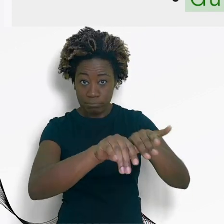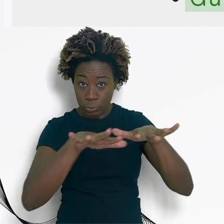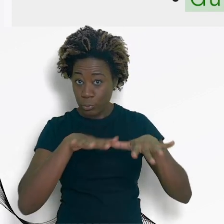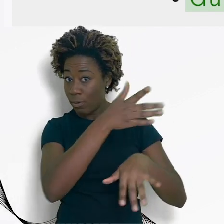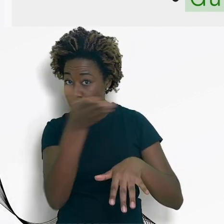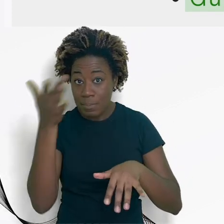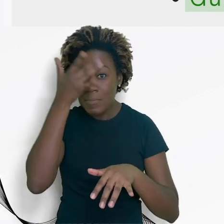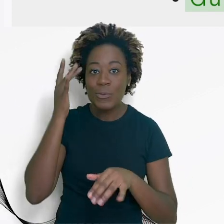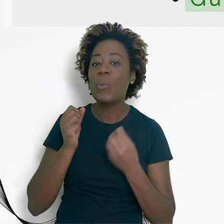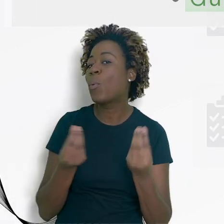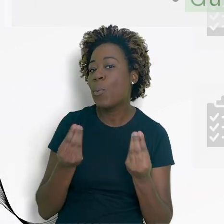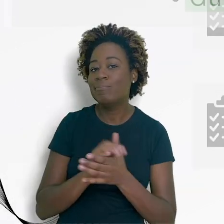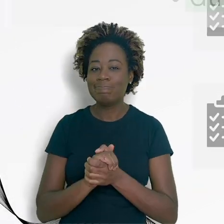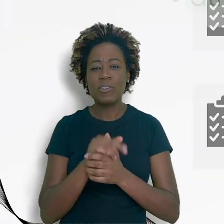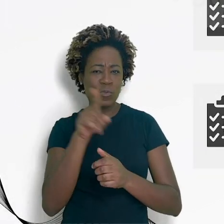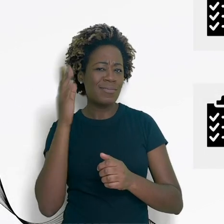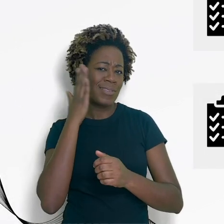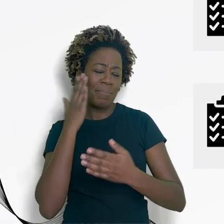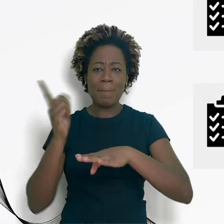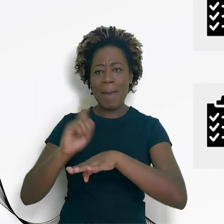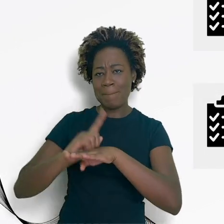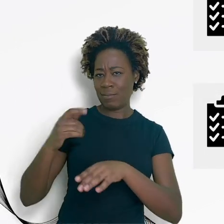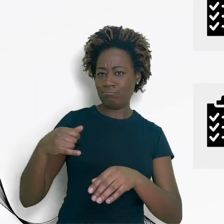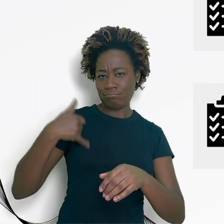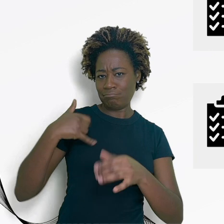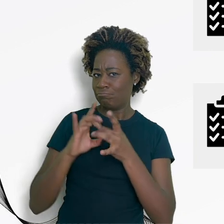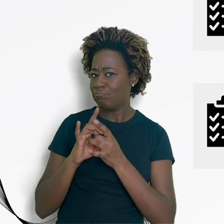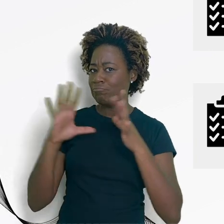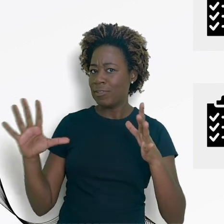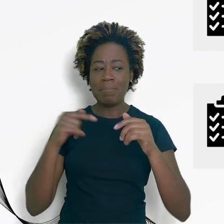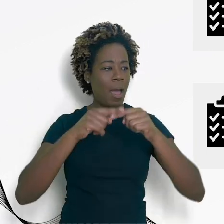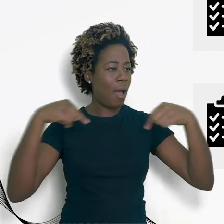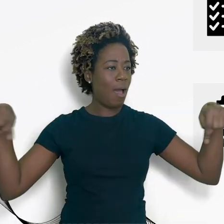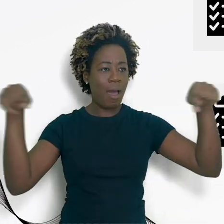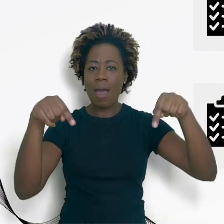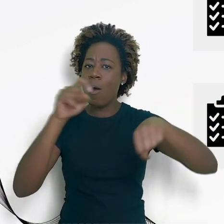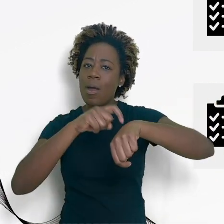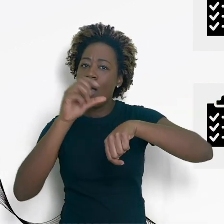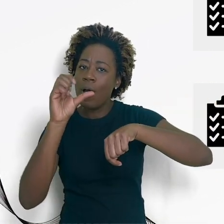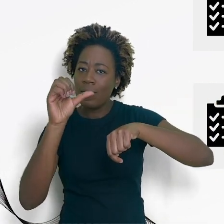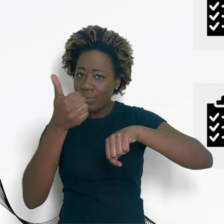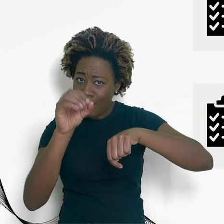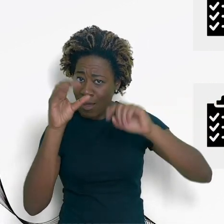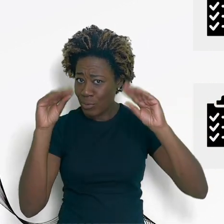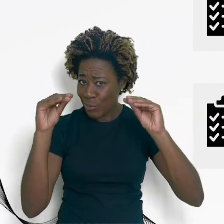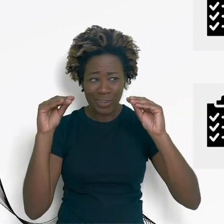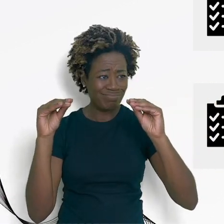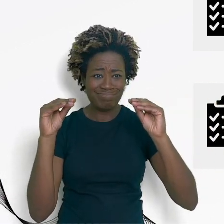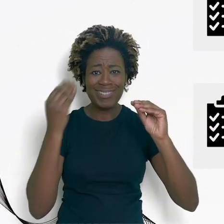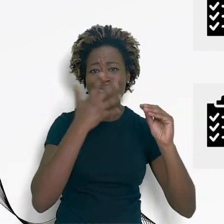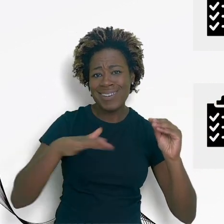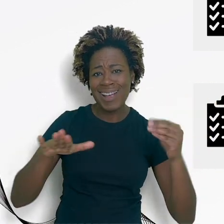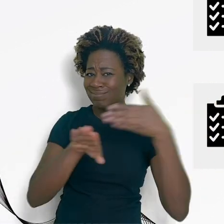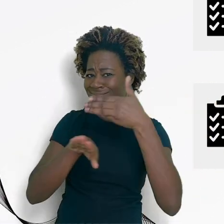está atendendo. Lembre-se, por mais que seu espetáculo seja livre, se o local for um espaço aberto às 10 da noite, provavelmente ele não é muito indicado